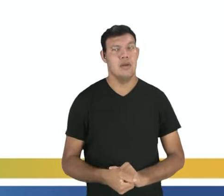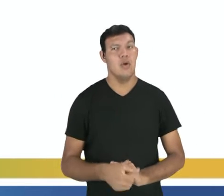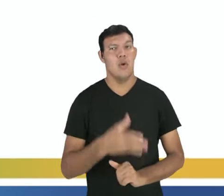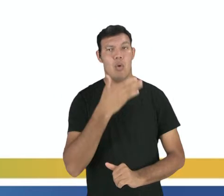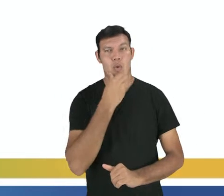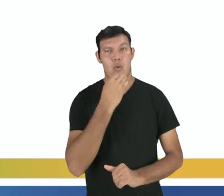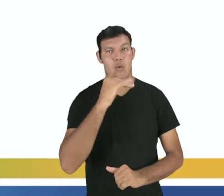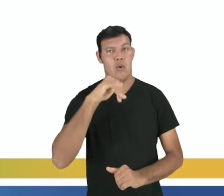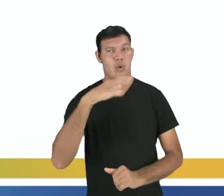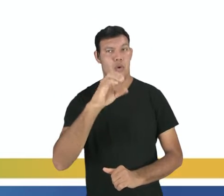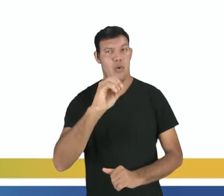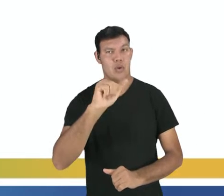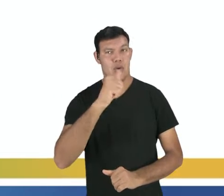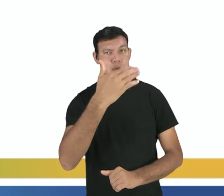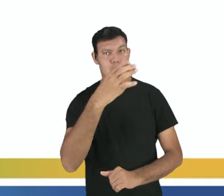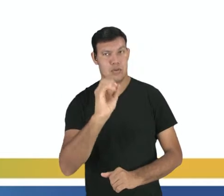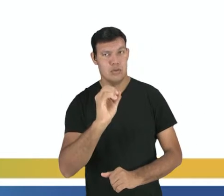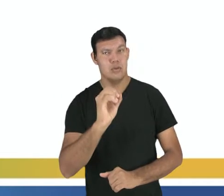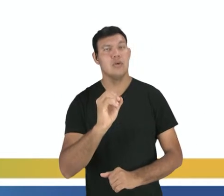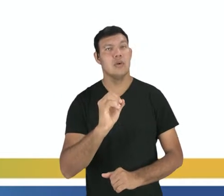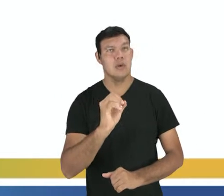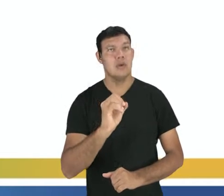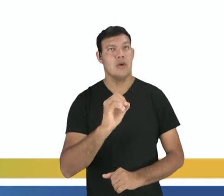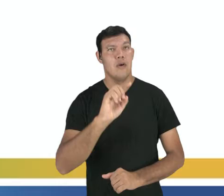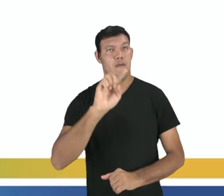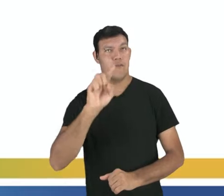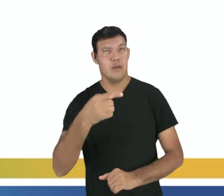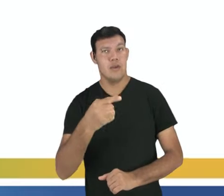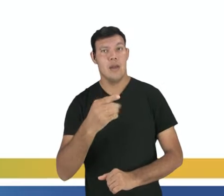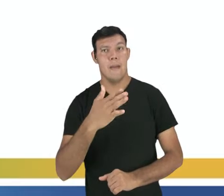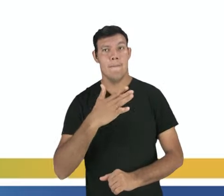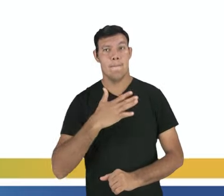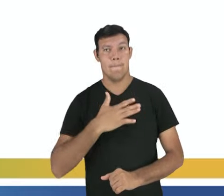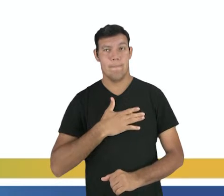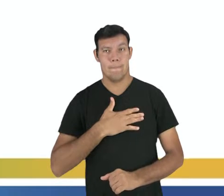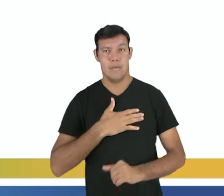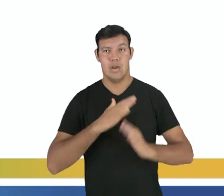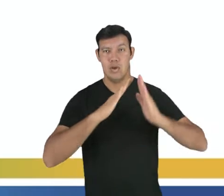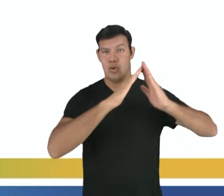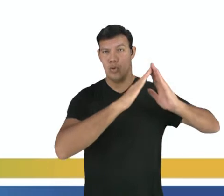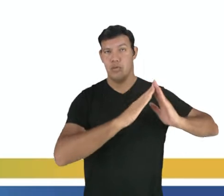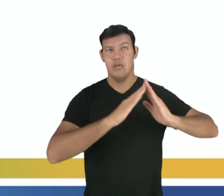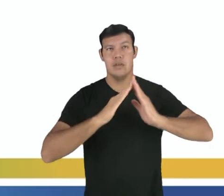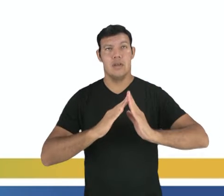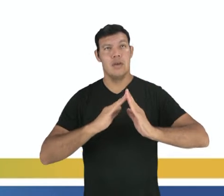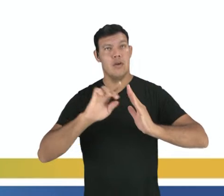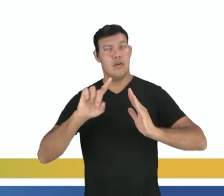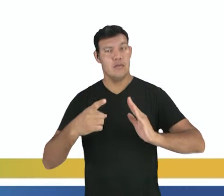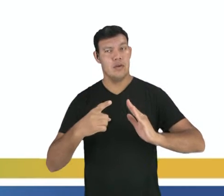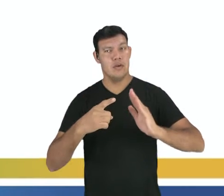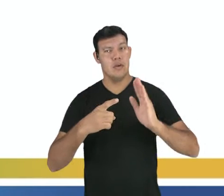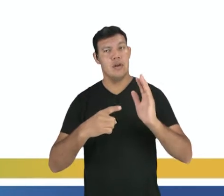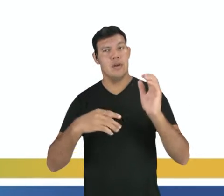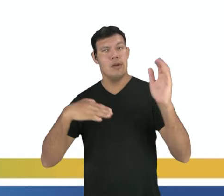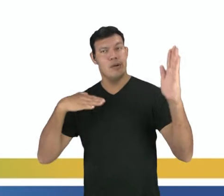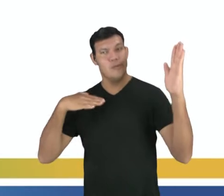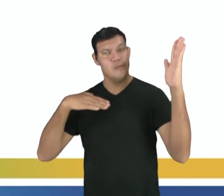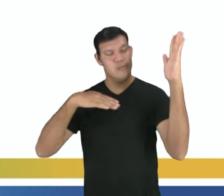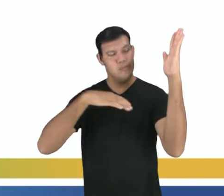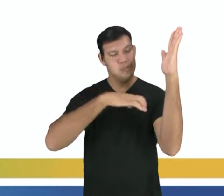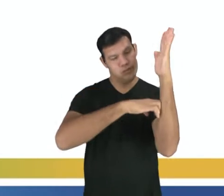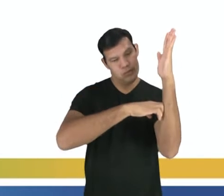meu vizinho é um aposto explicativo. Vou lá e separo ele entre vírgulas. Se eu tirar esse meu vizinho daí, a